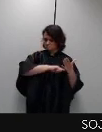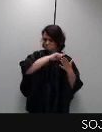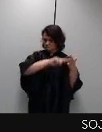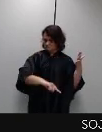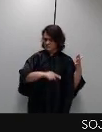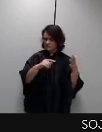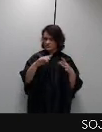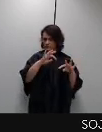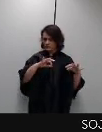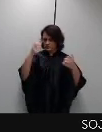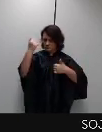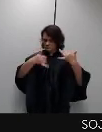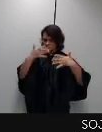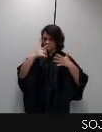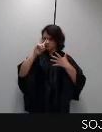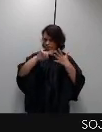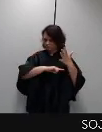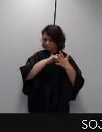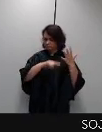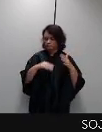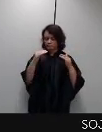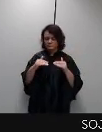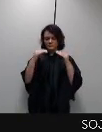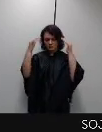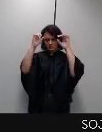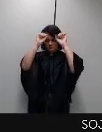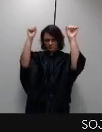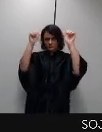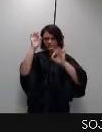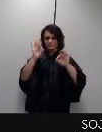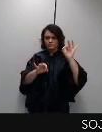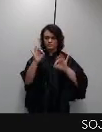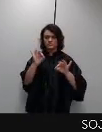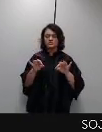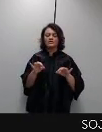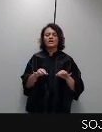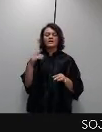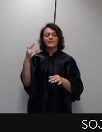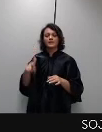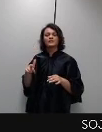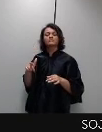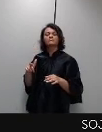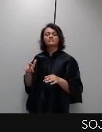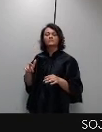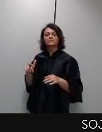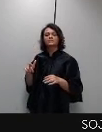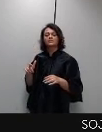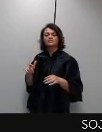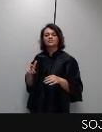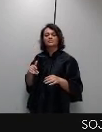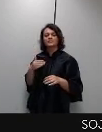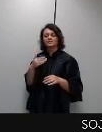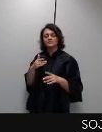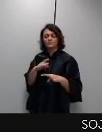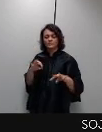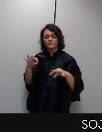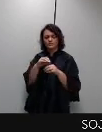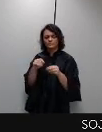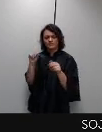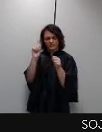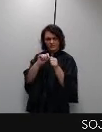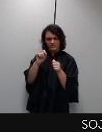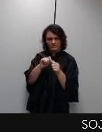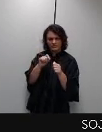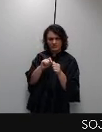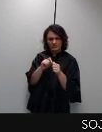aos aqui no amo no Superior Tribunal de Justiça e determinar o sobrestamento do feito na origem do